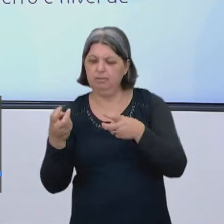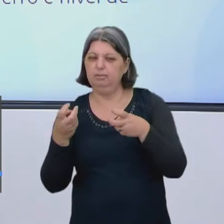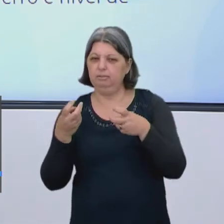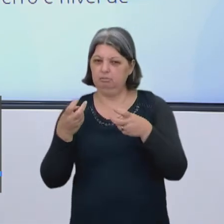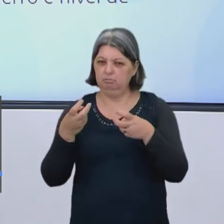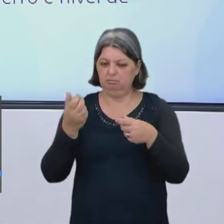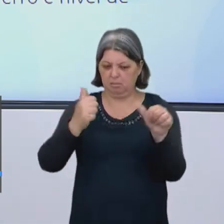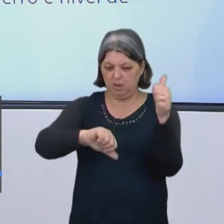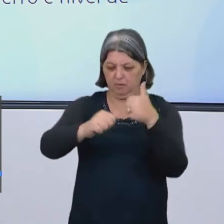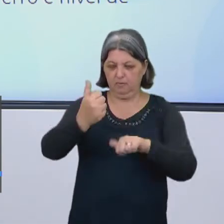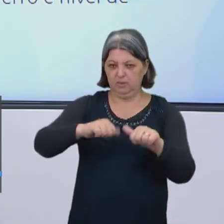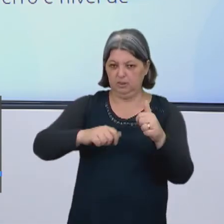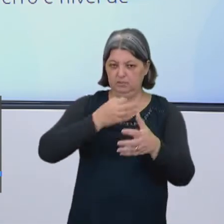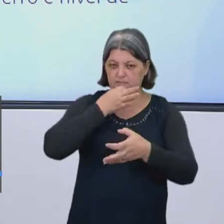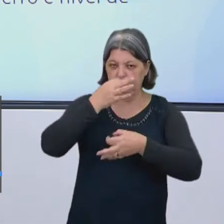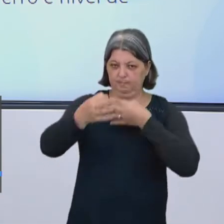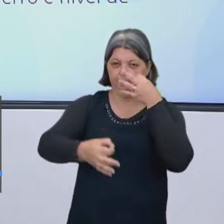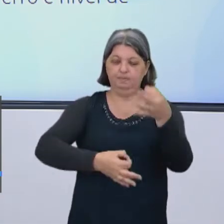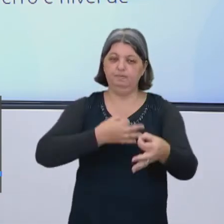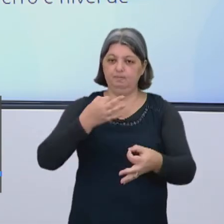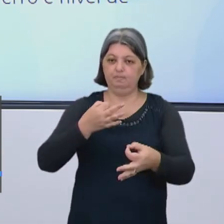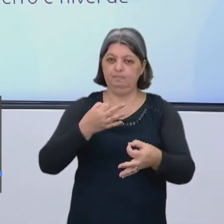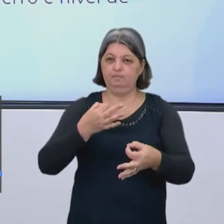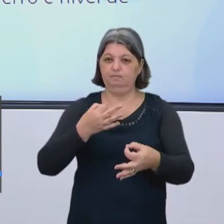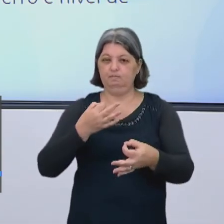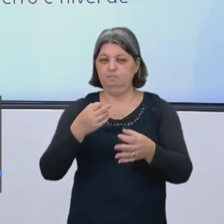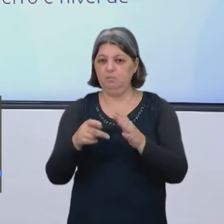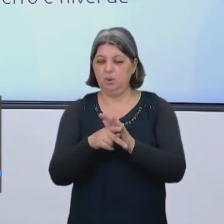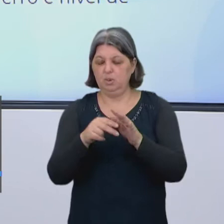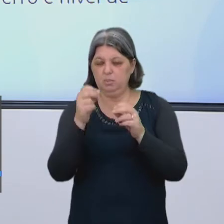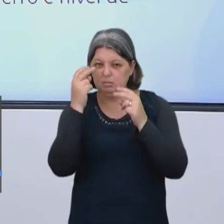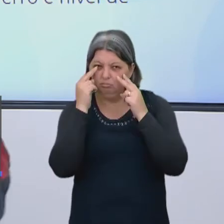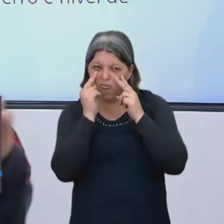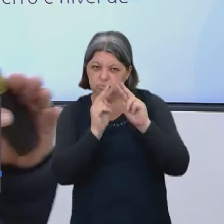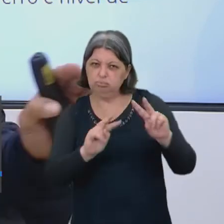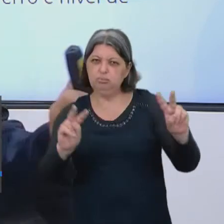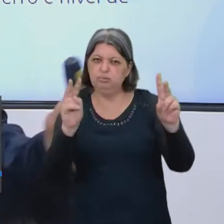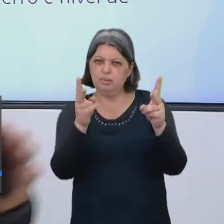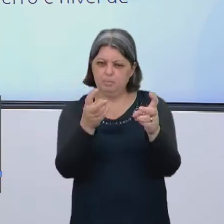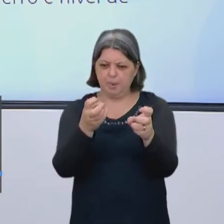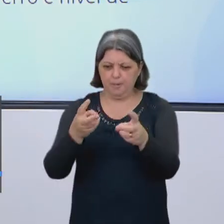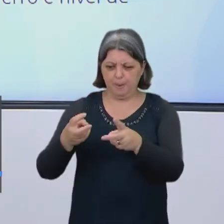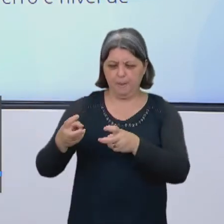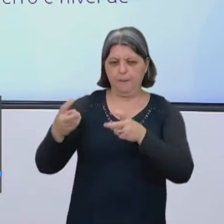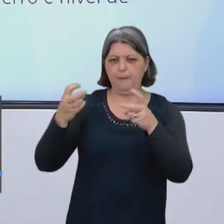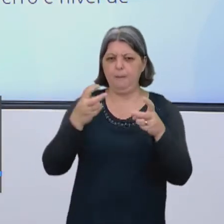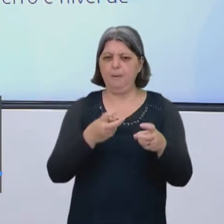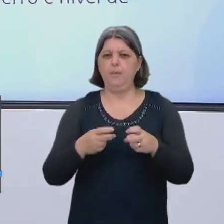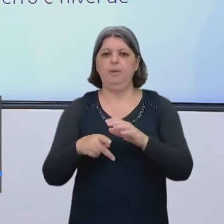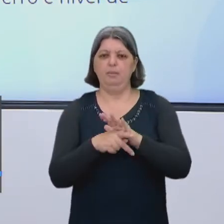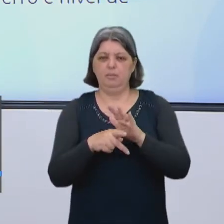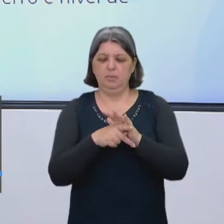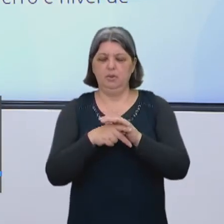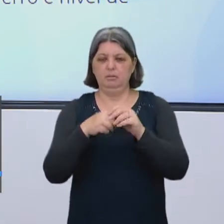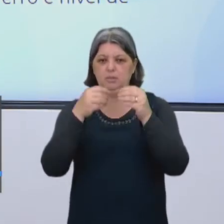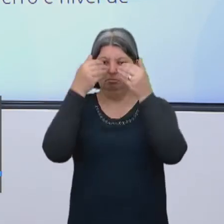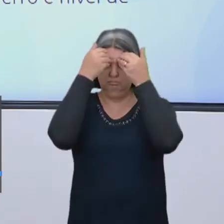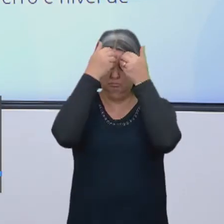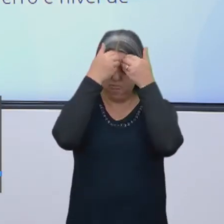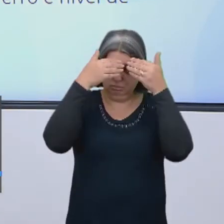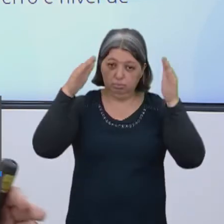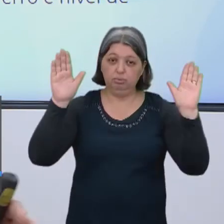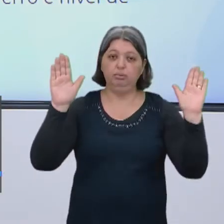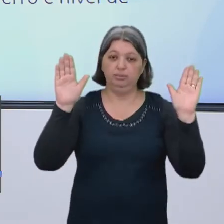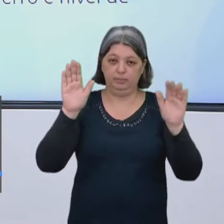né? Que tenha esse olhar amplo, né? Tem uma visão ali de muito aberta, né? Tem um